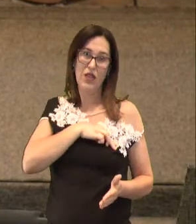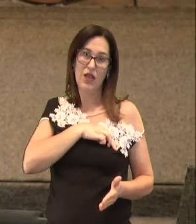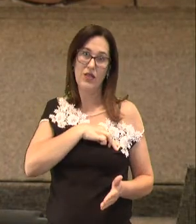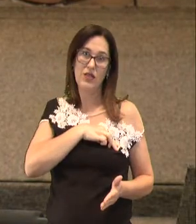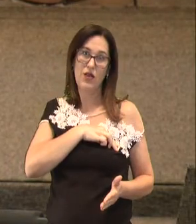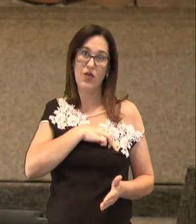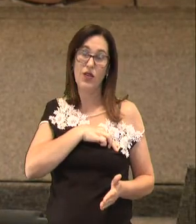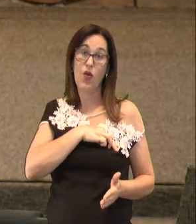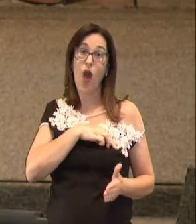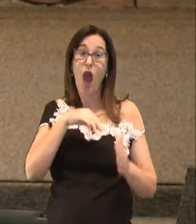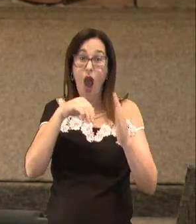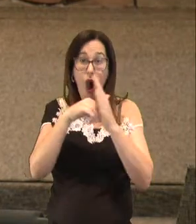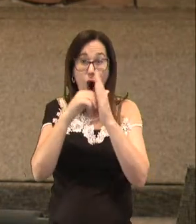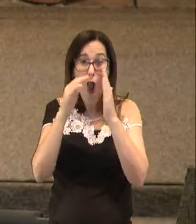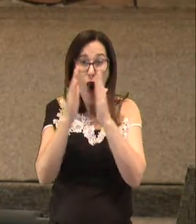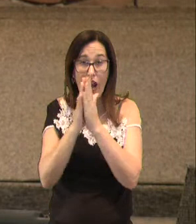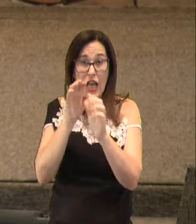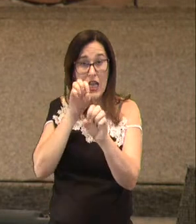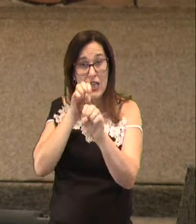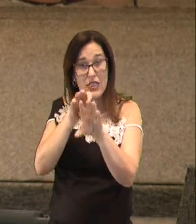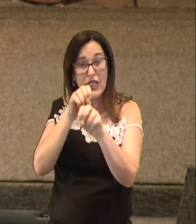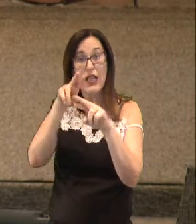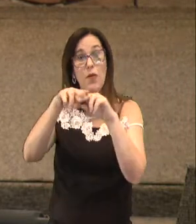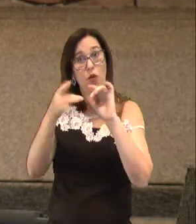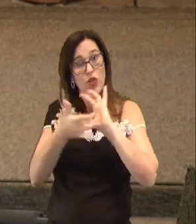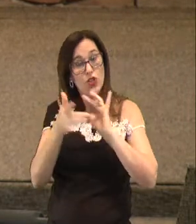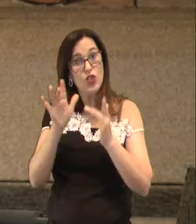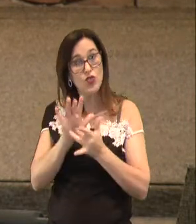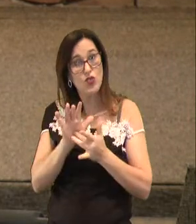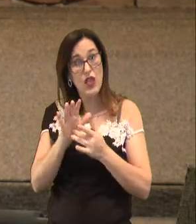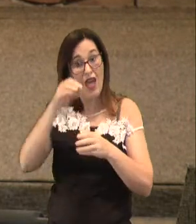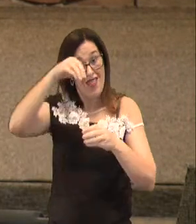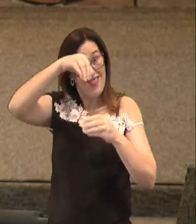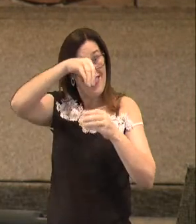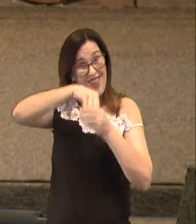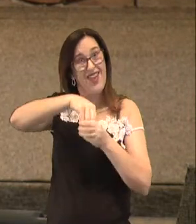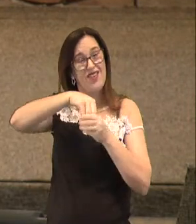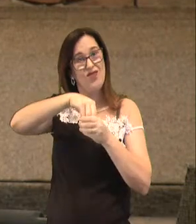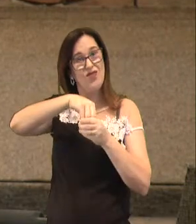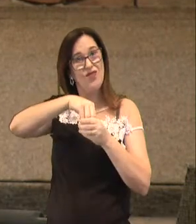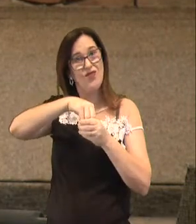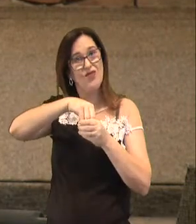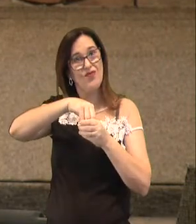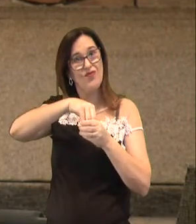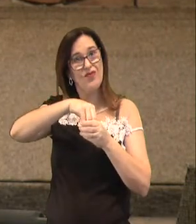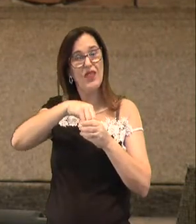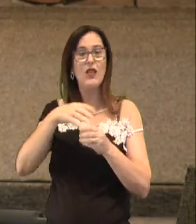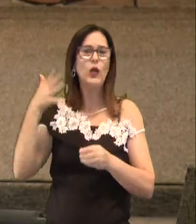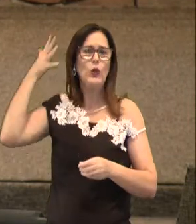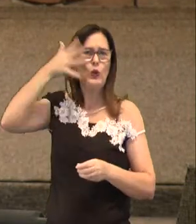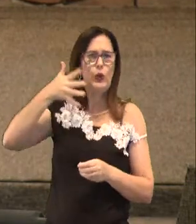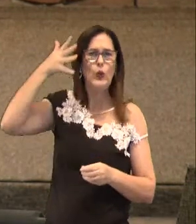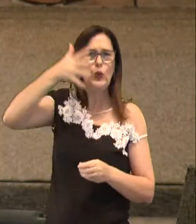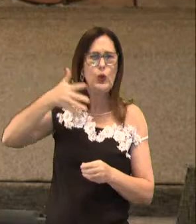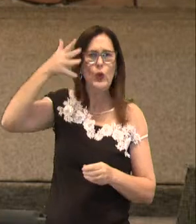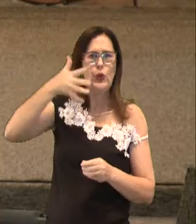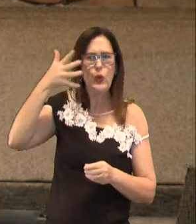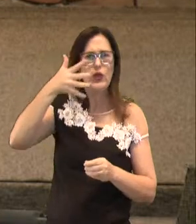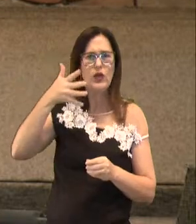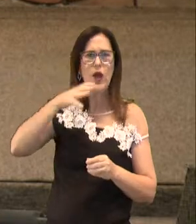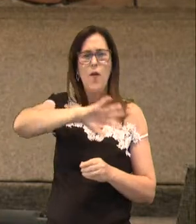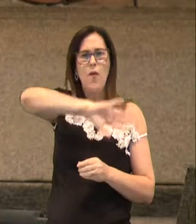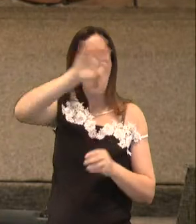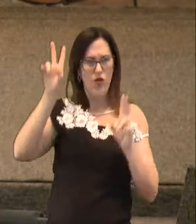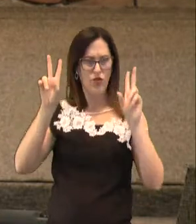essa oração ensinada por Jesus se encontra dentro desse sermão, assim chamado Sermão do